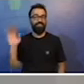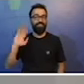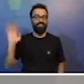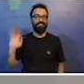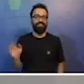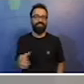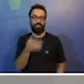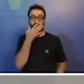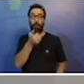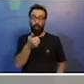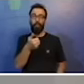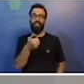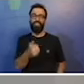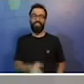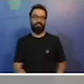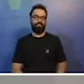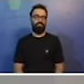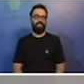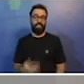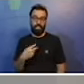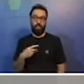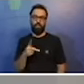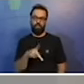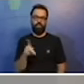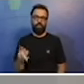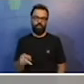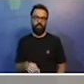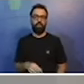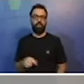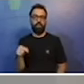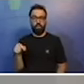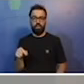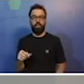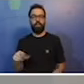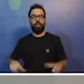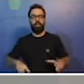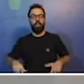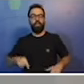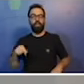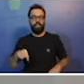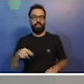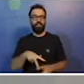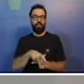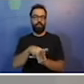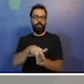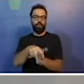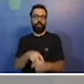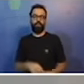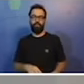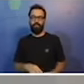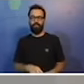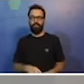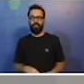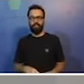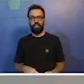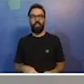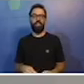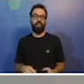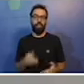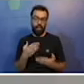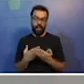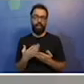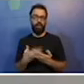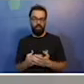Olá, boa tarde, tudo bem com vocês? Sou a professora Janete, da Secretaria Municipal de Educação. Estamos aqui para mais